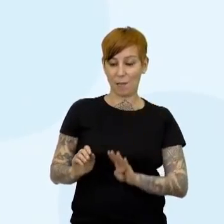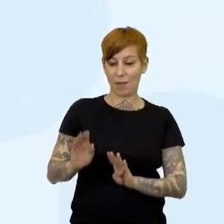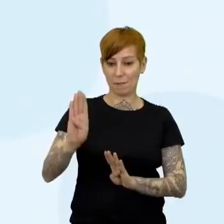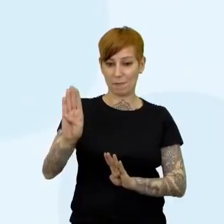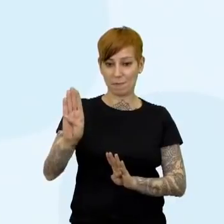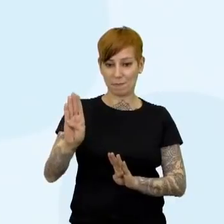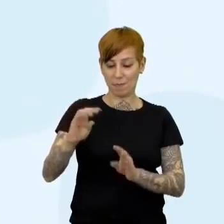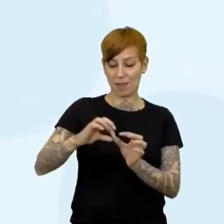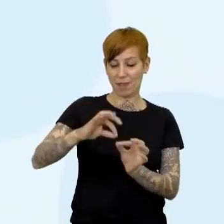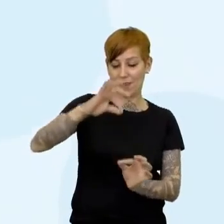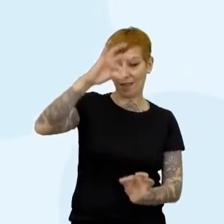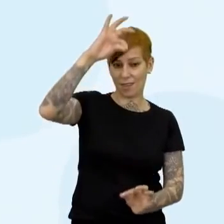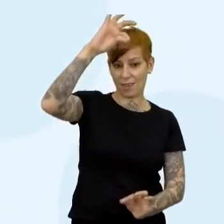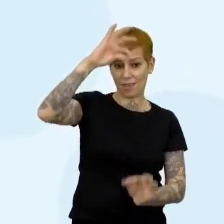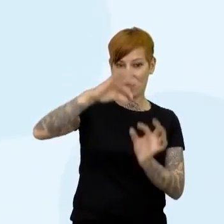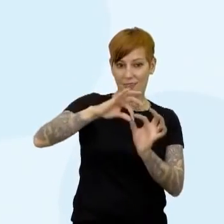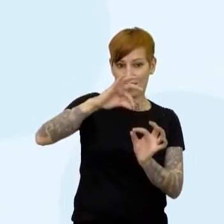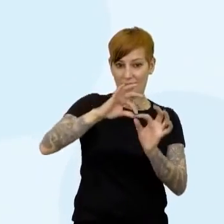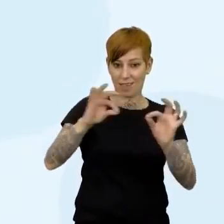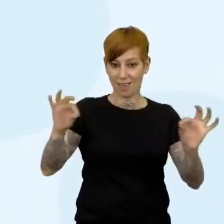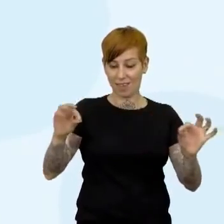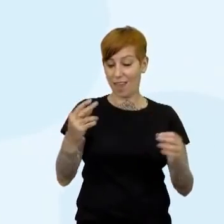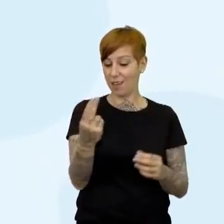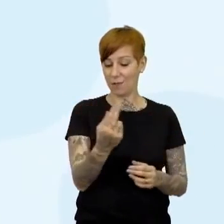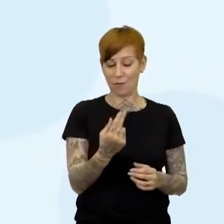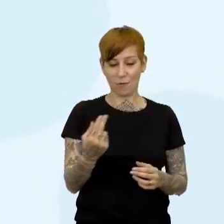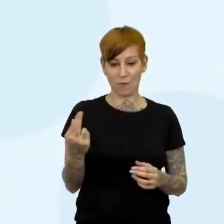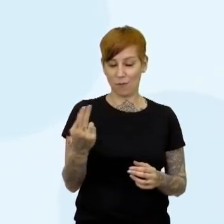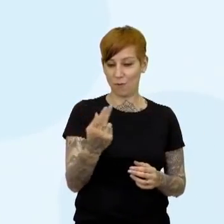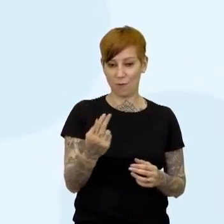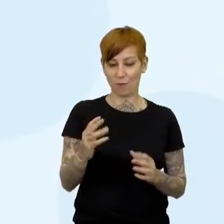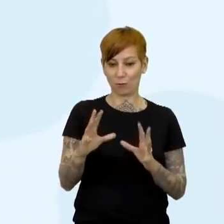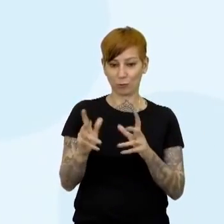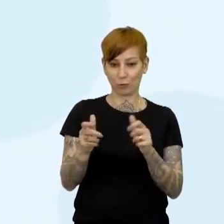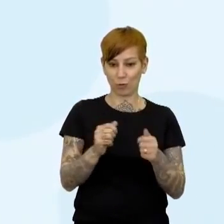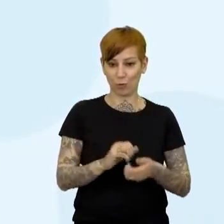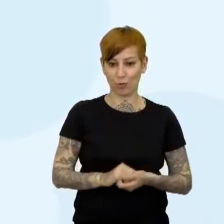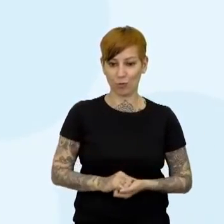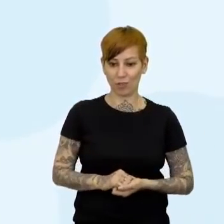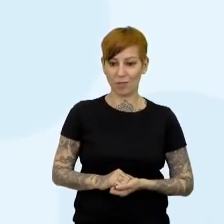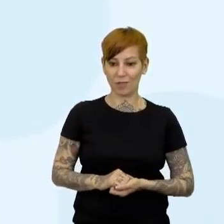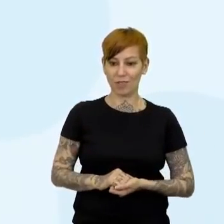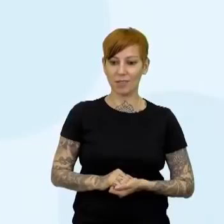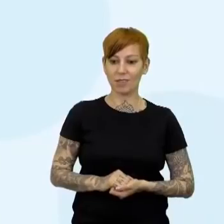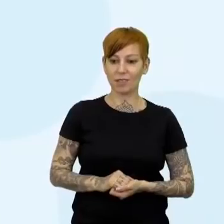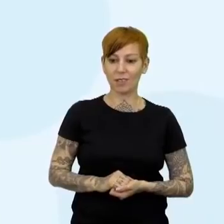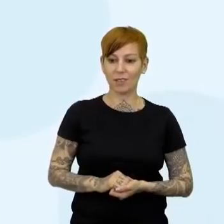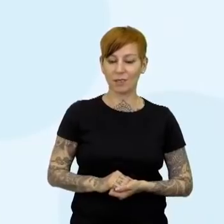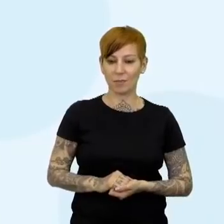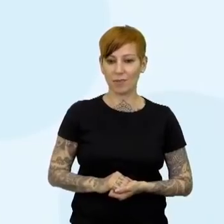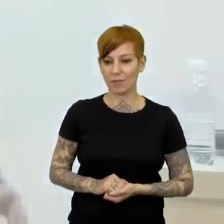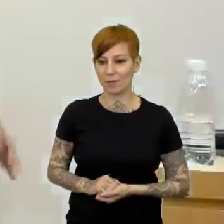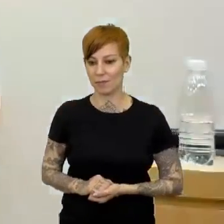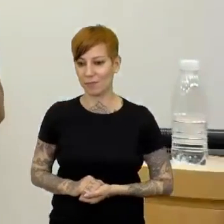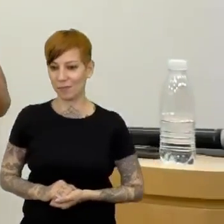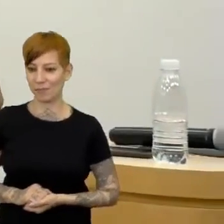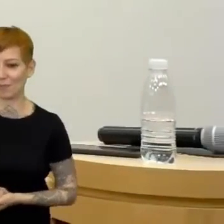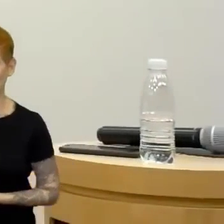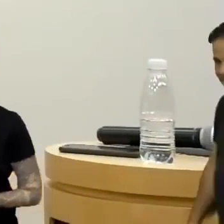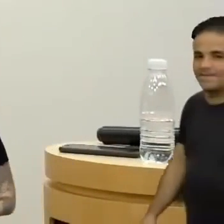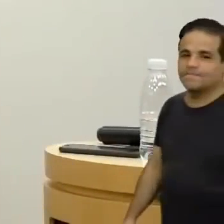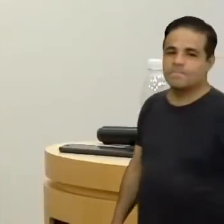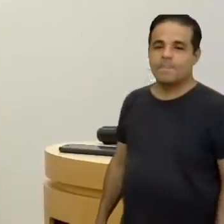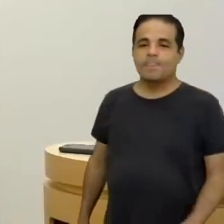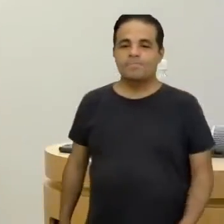é o mesmo tamanho daquele e esse daqui é o mesmo tamanho do quadradão lá Tá certo então com essas quatro peças